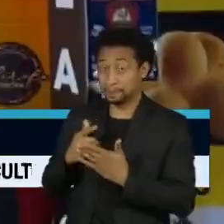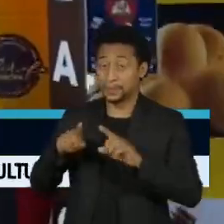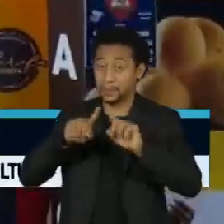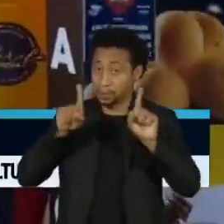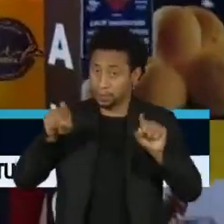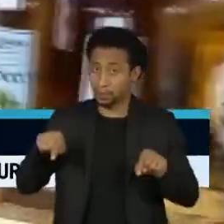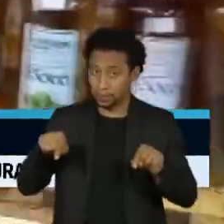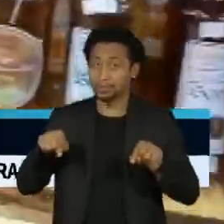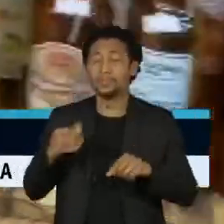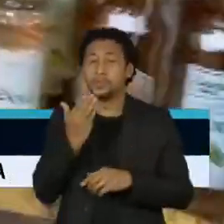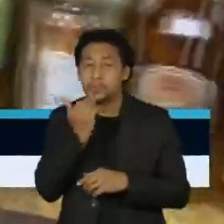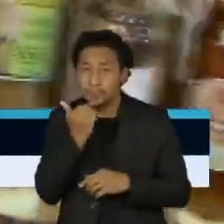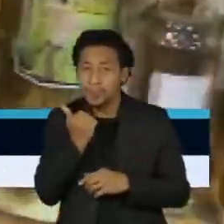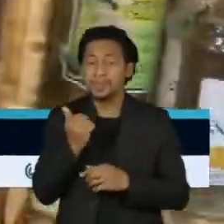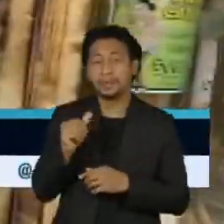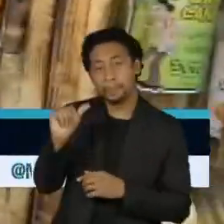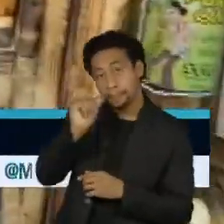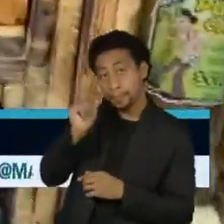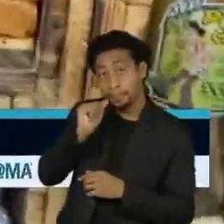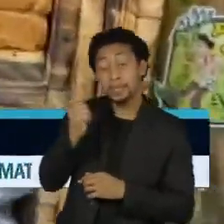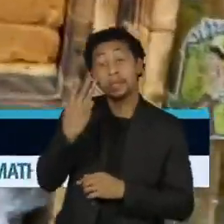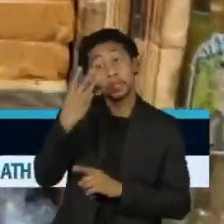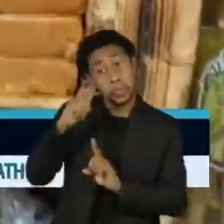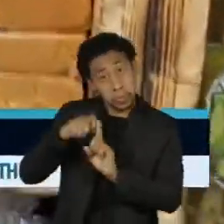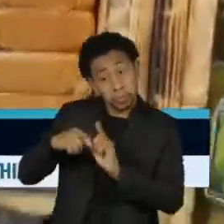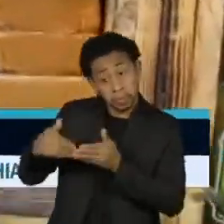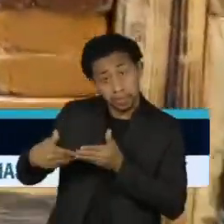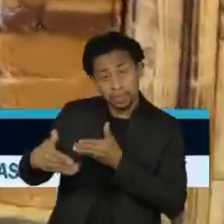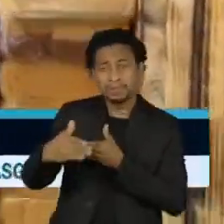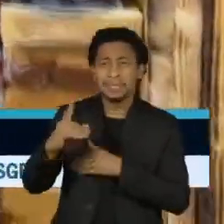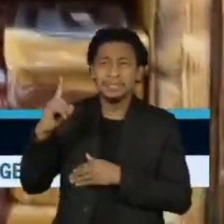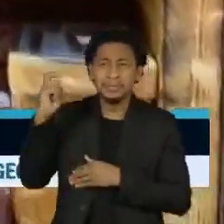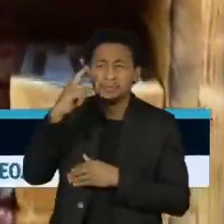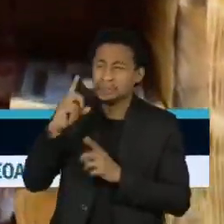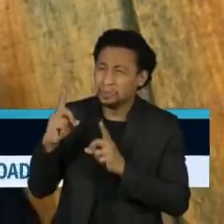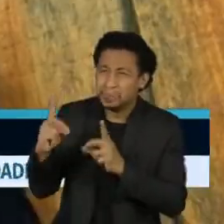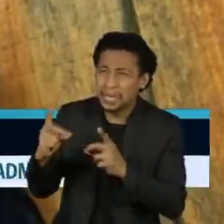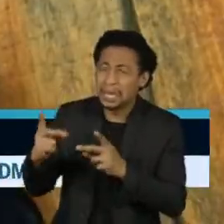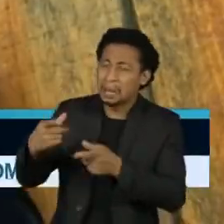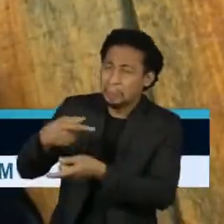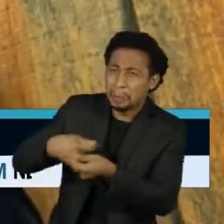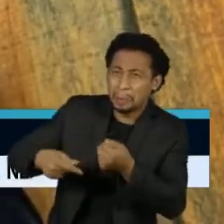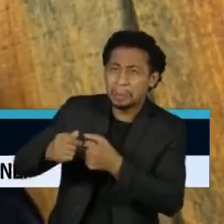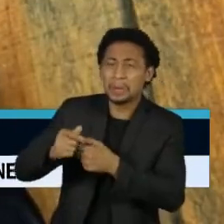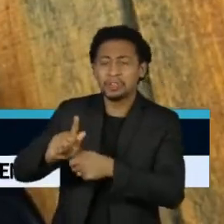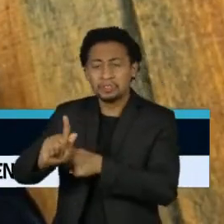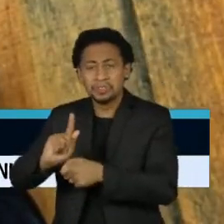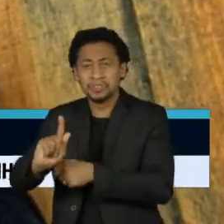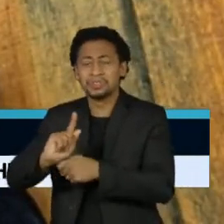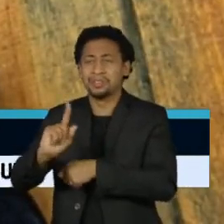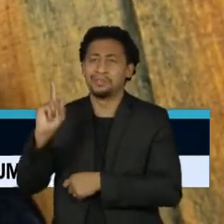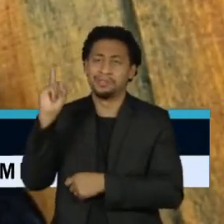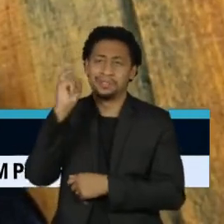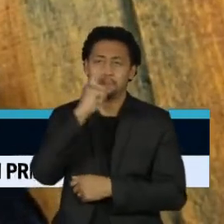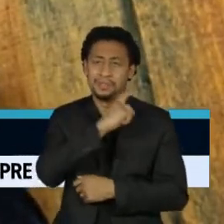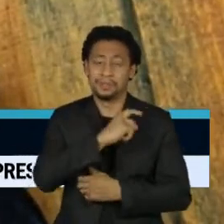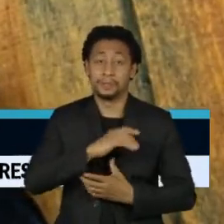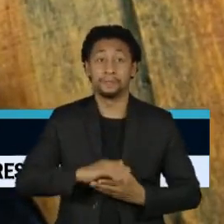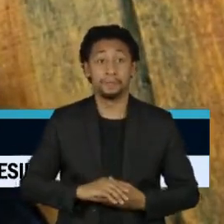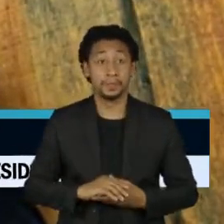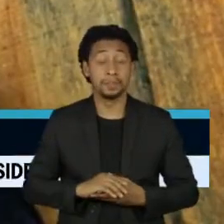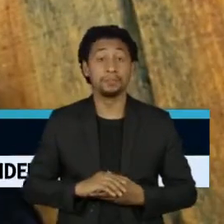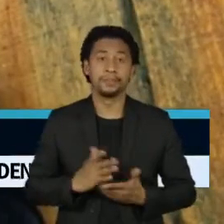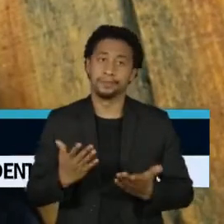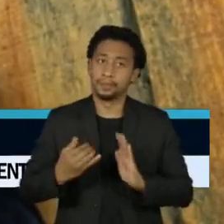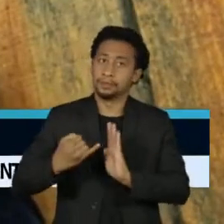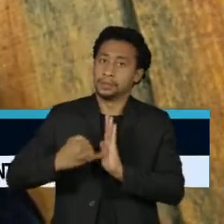apenas 3 meses, mas os problemas e entraves para a gestão já se acumulam. Quando a gente tem uma carga tributária